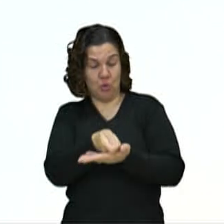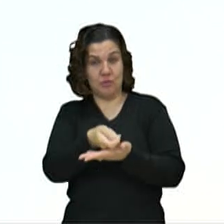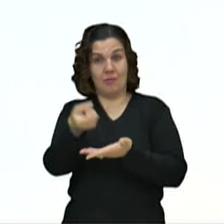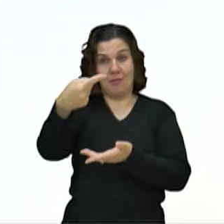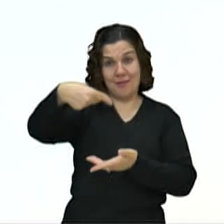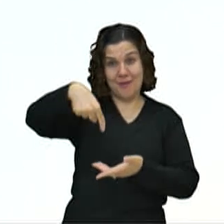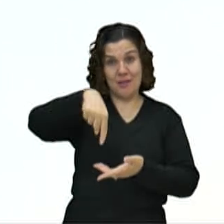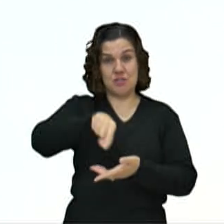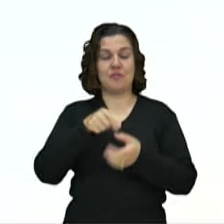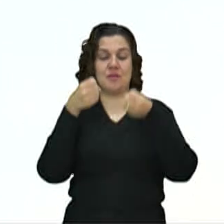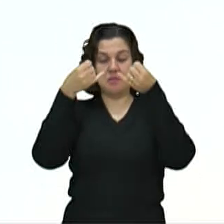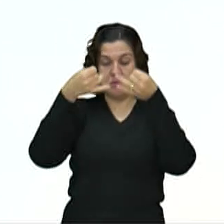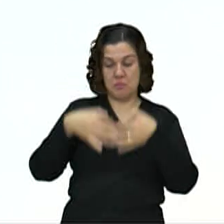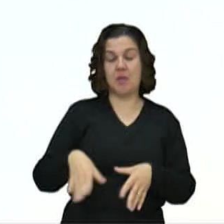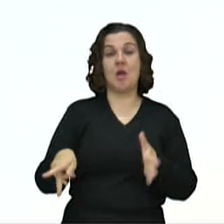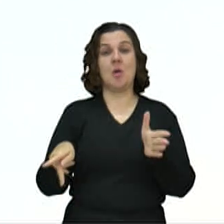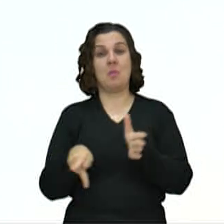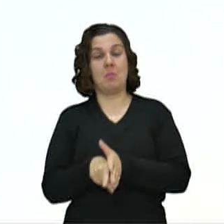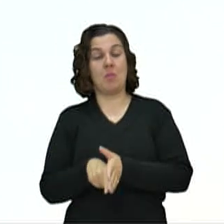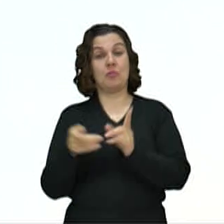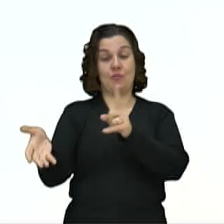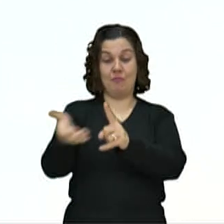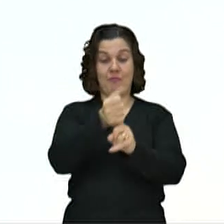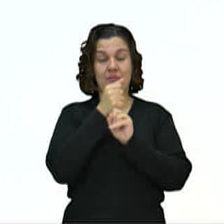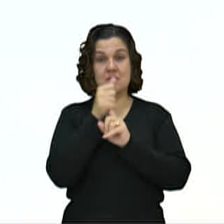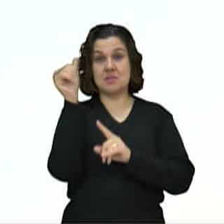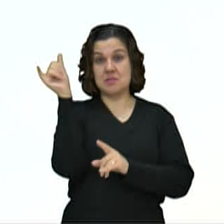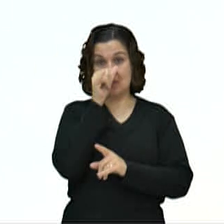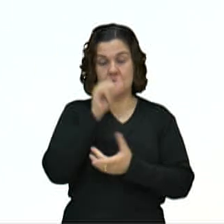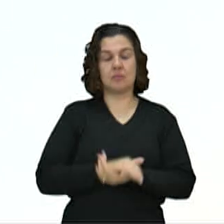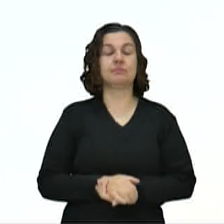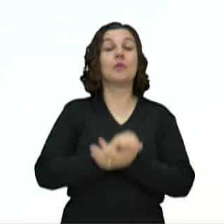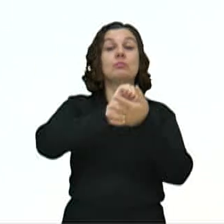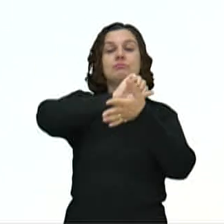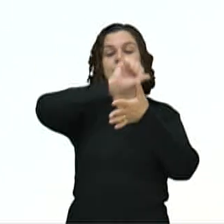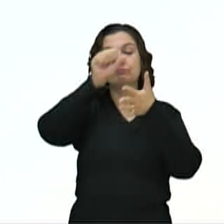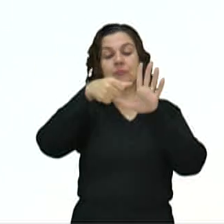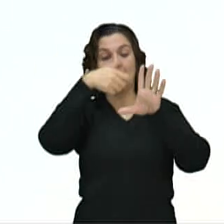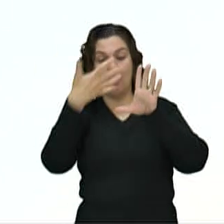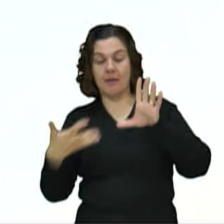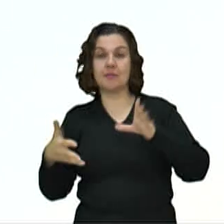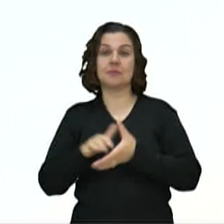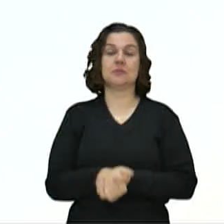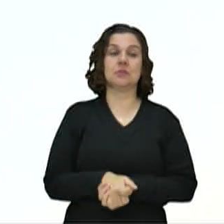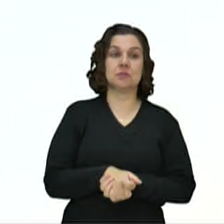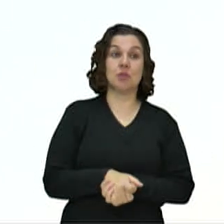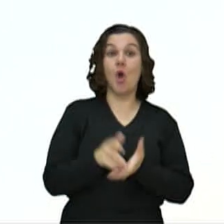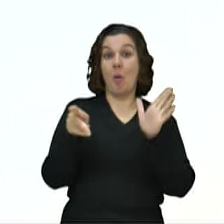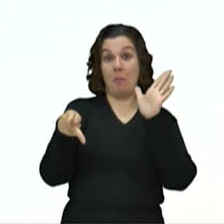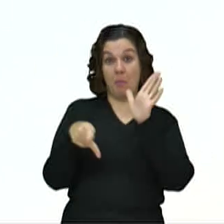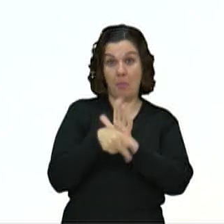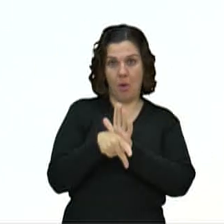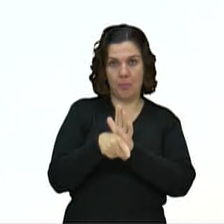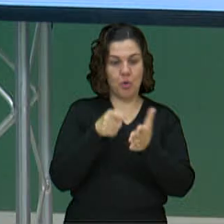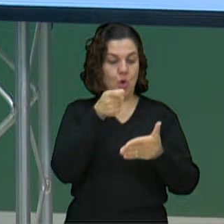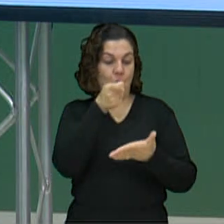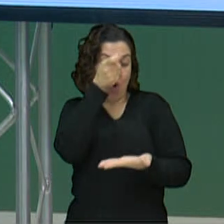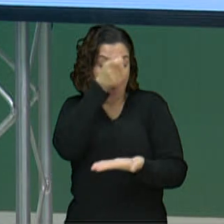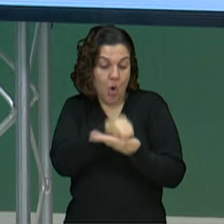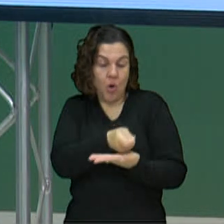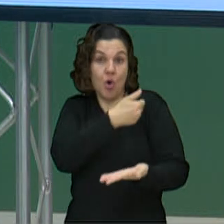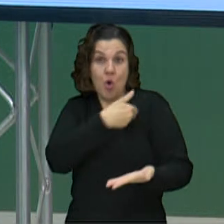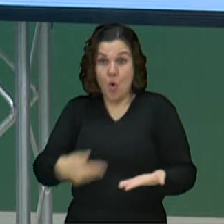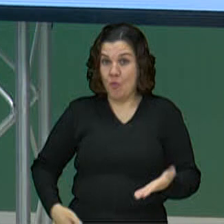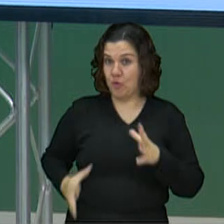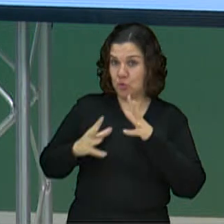governo dele, o fascismo na Itália. Então, características do totalitarismo, de governos totalitários